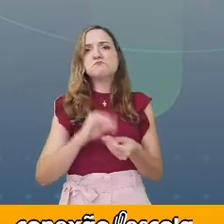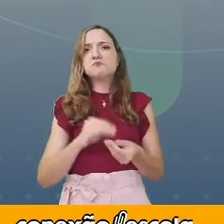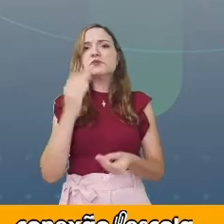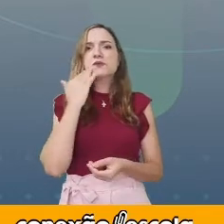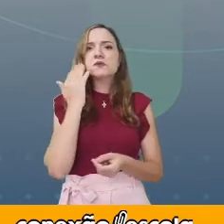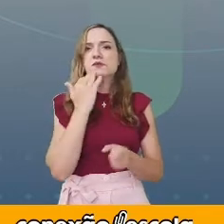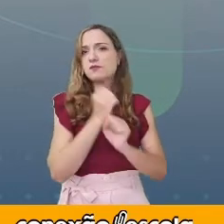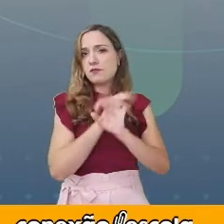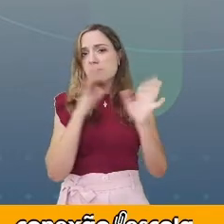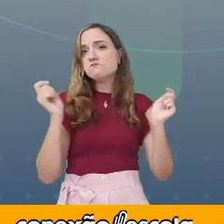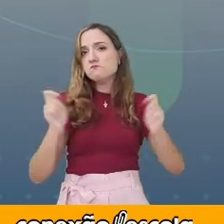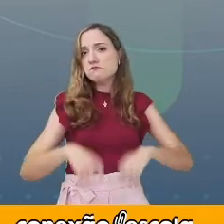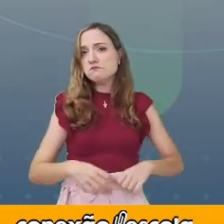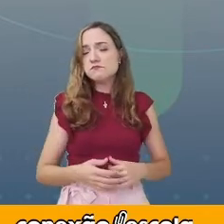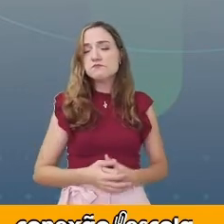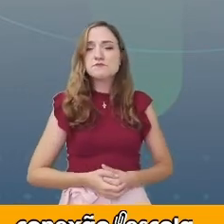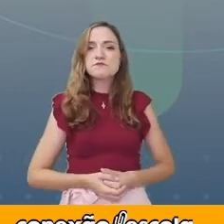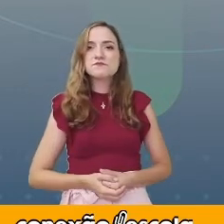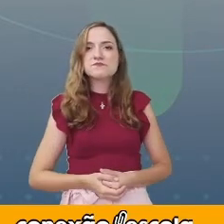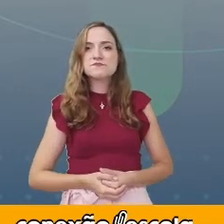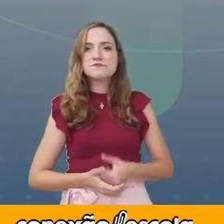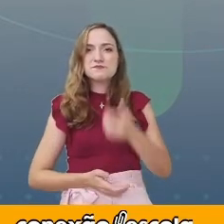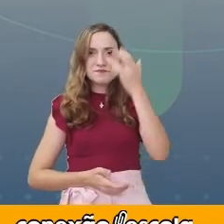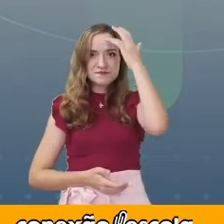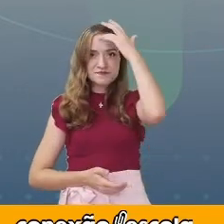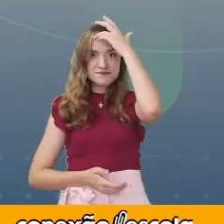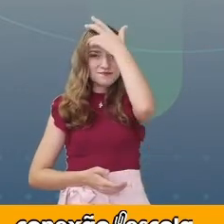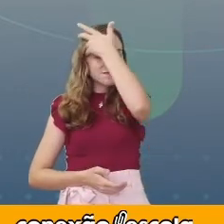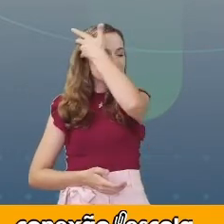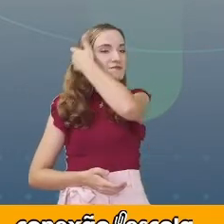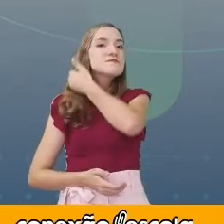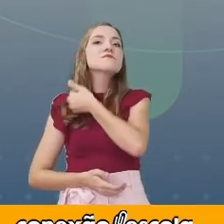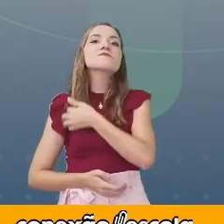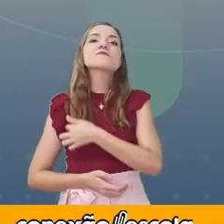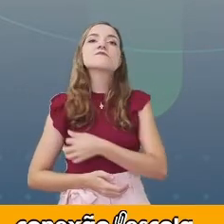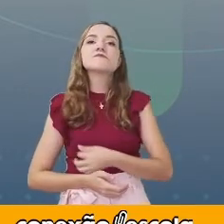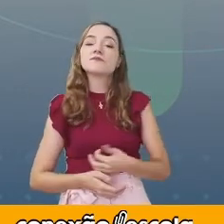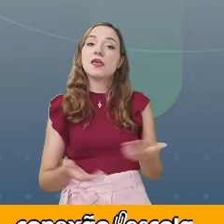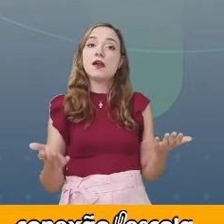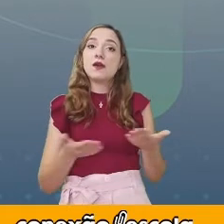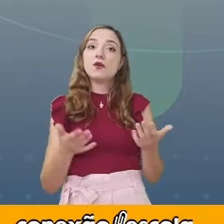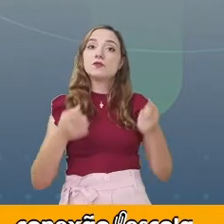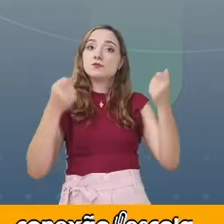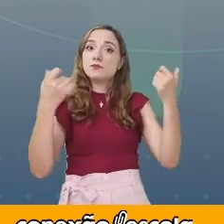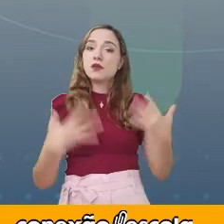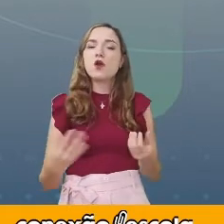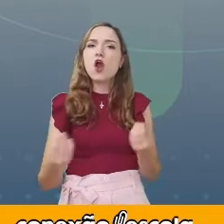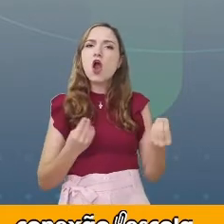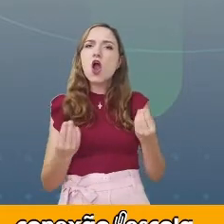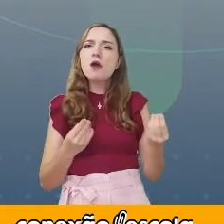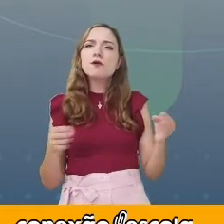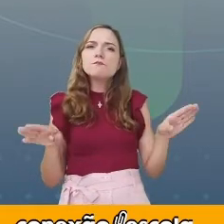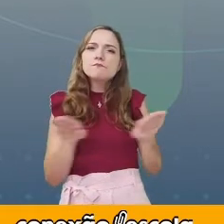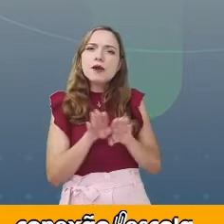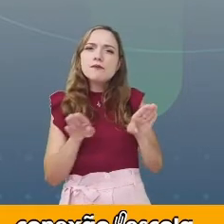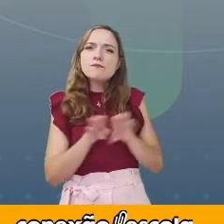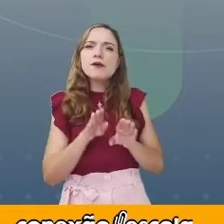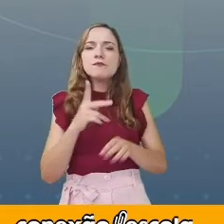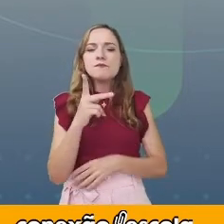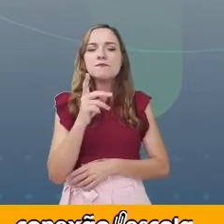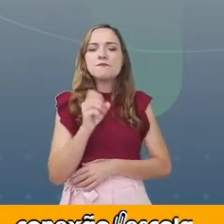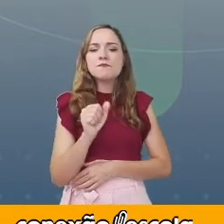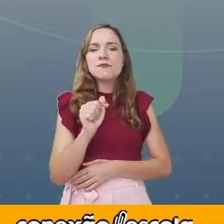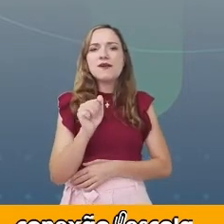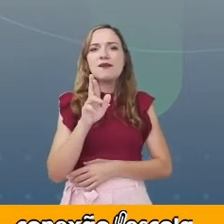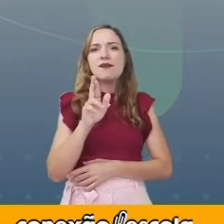Essa é uma outra possibilidade. Vamos falar agora também do paralelismo. Nome